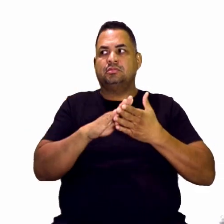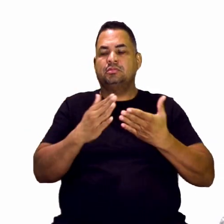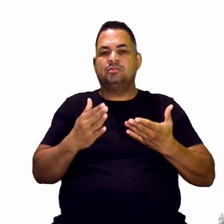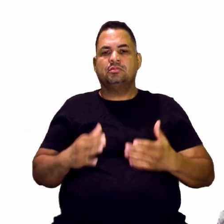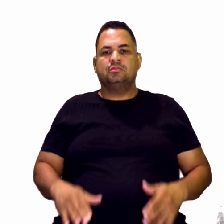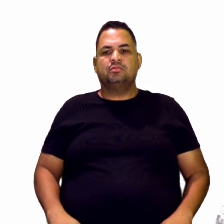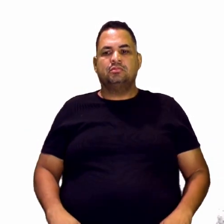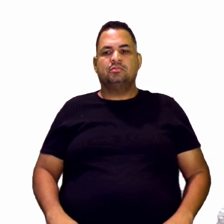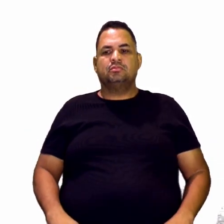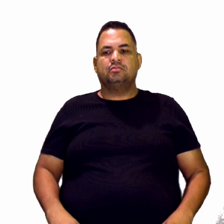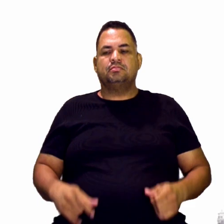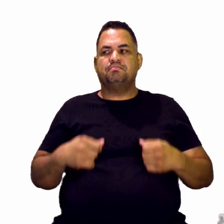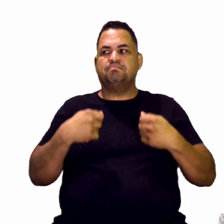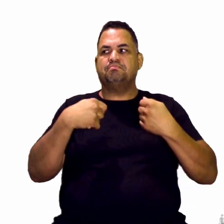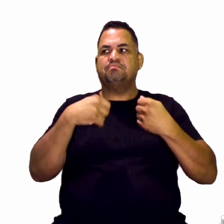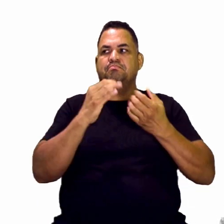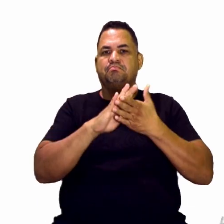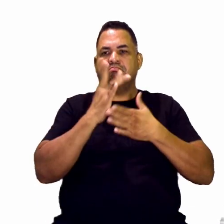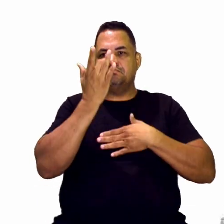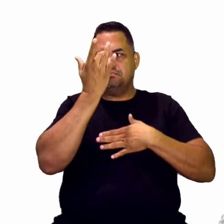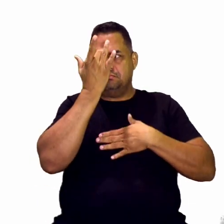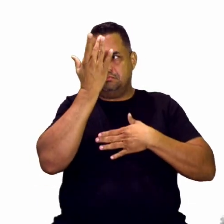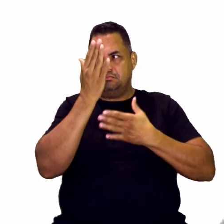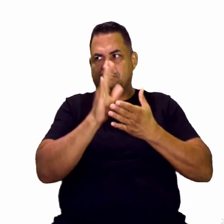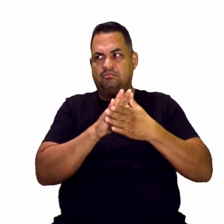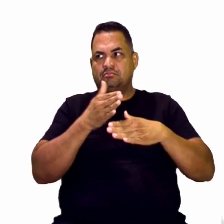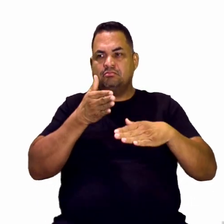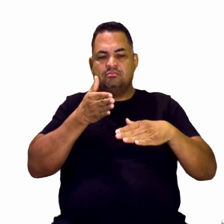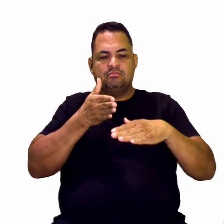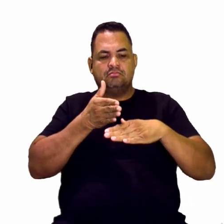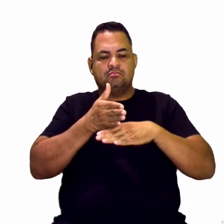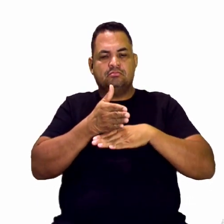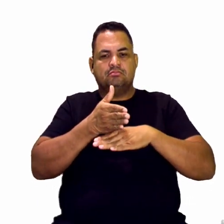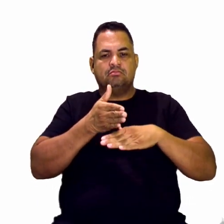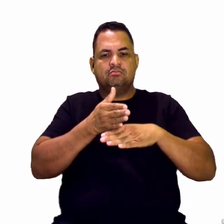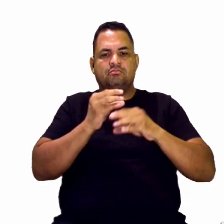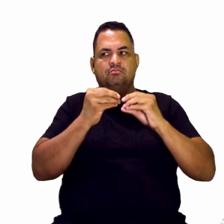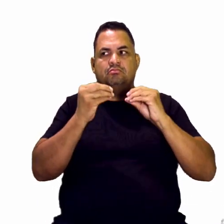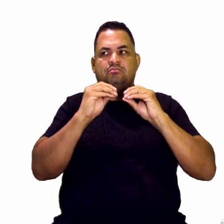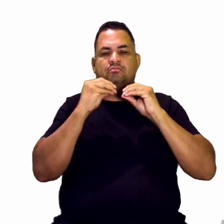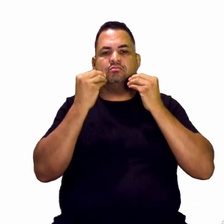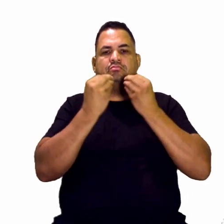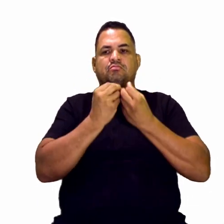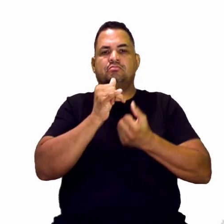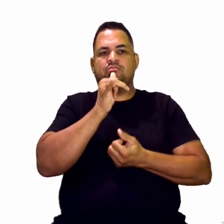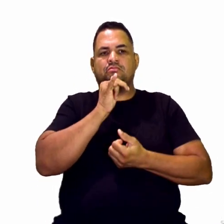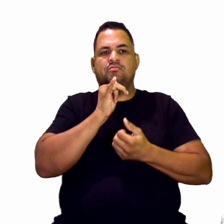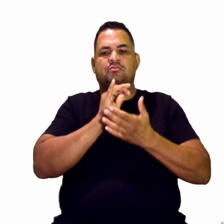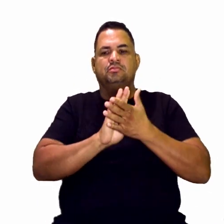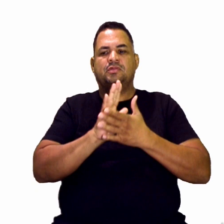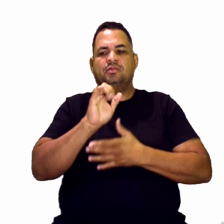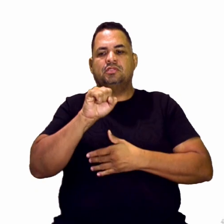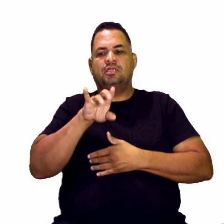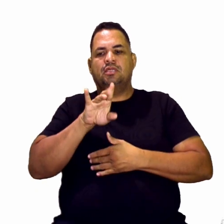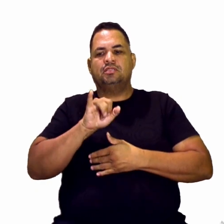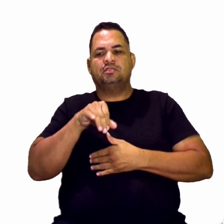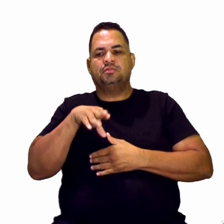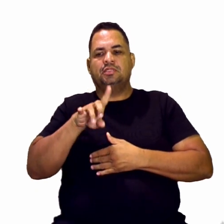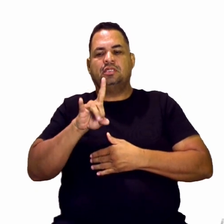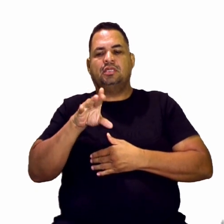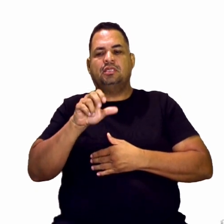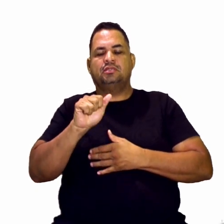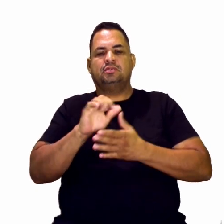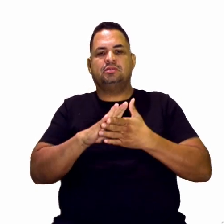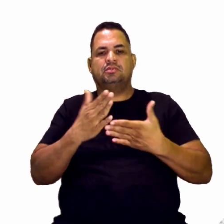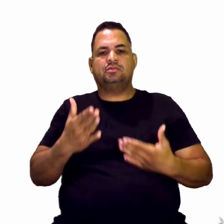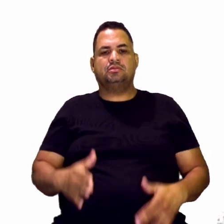Então, algo tem que facilitar a entrada dessa substância. Que substâncias são essas? Por exemplo, sais minerais, tá bom?